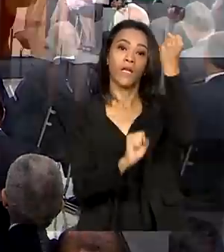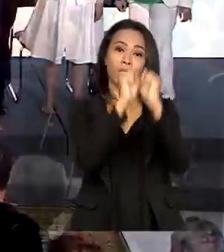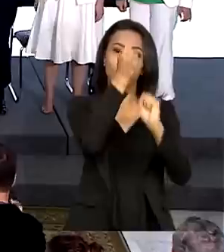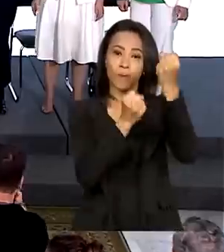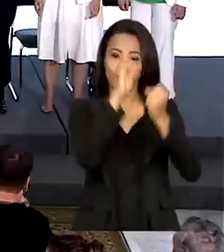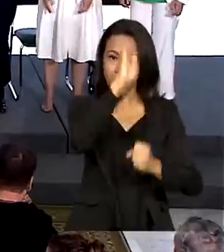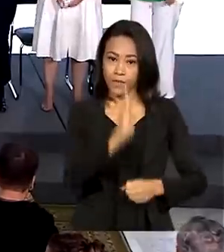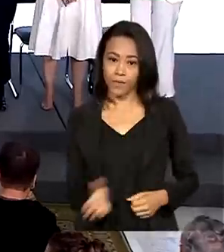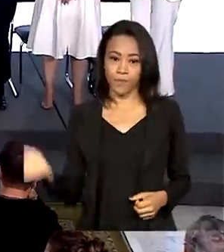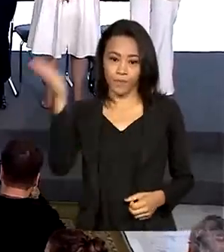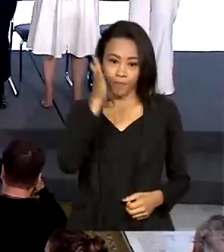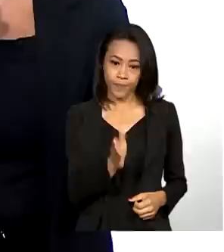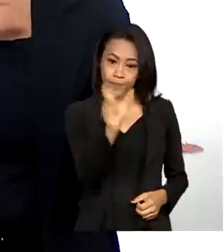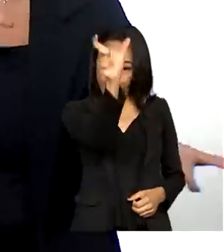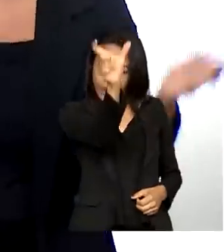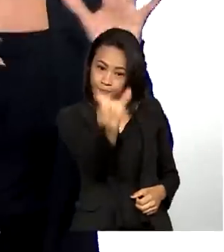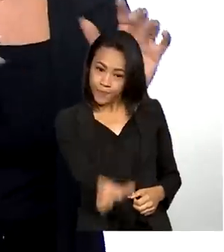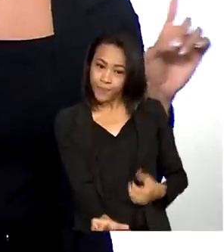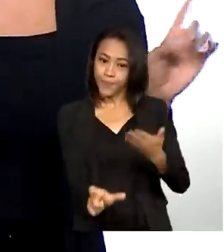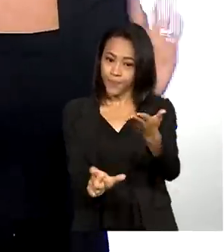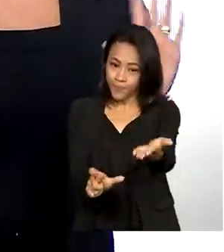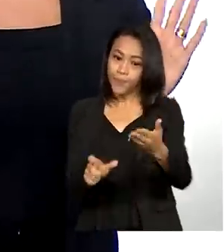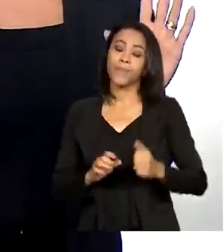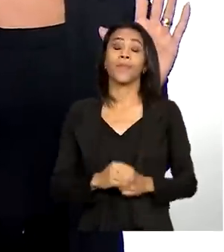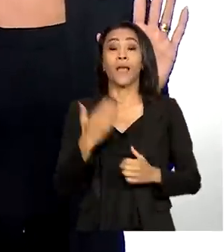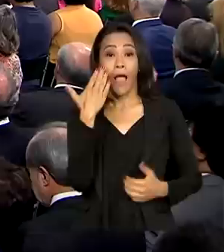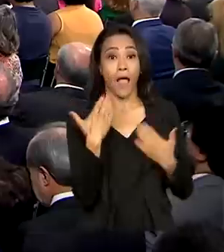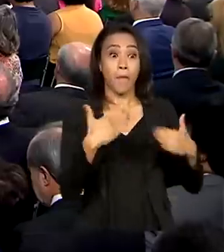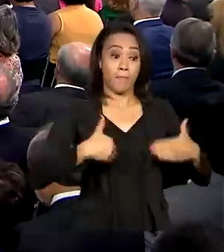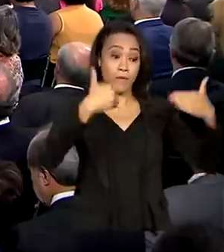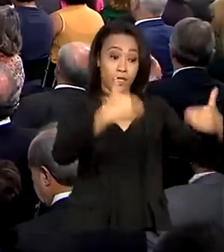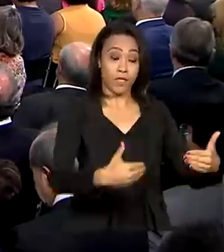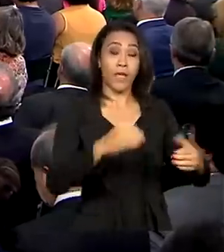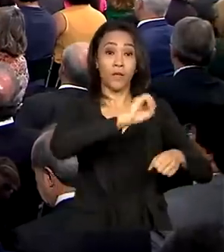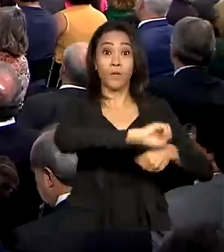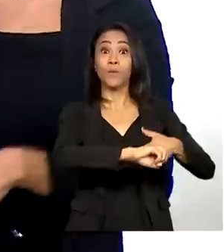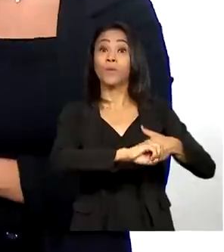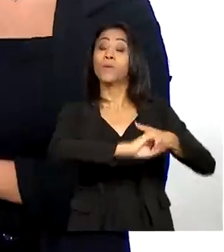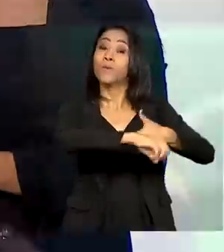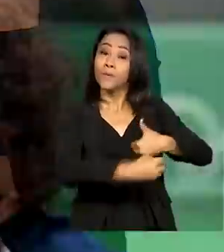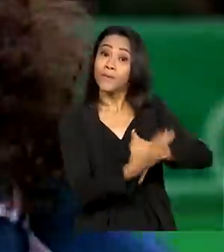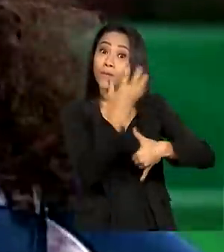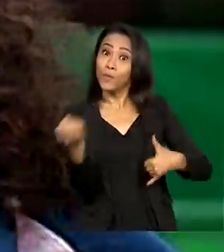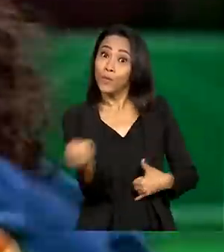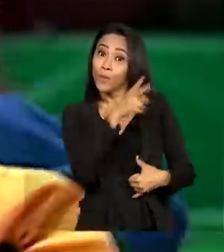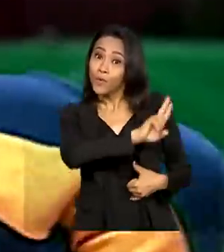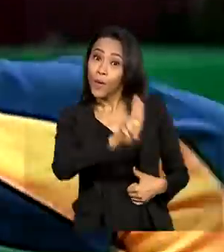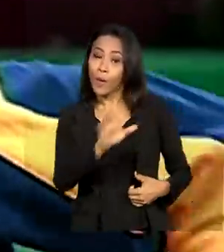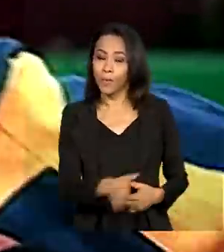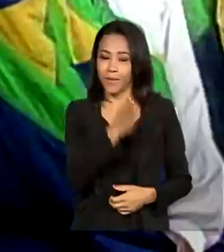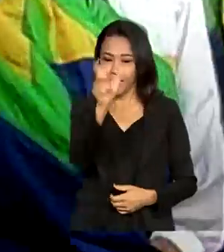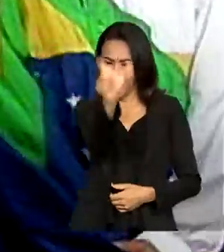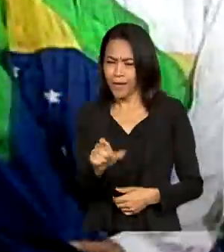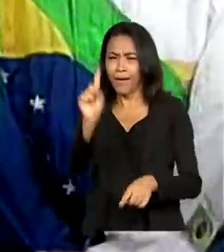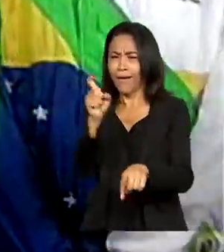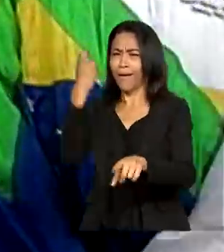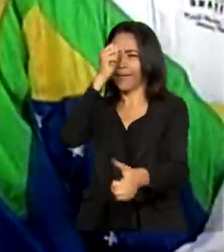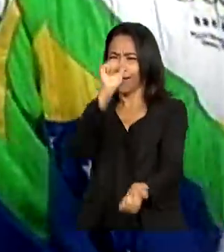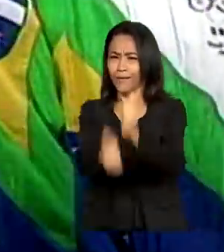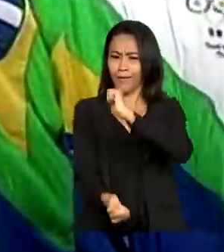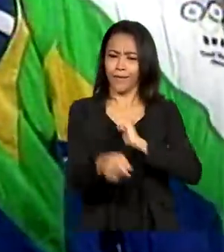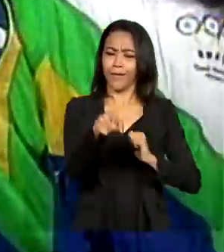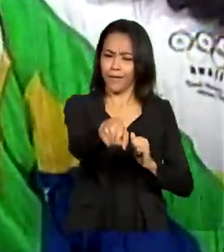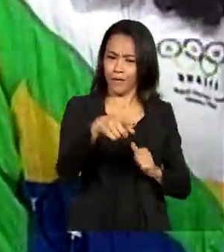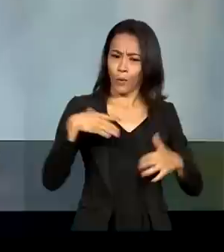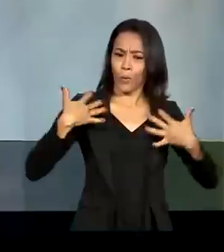Marina Silva frente do Ministério do meio ambiente que vem com um novo nome uma ex-atleta no cargo mais alto